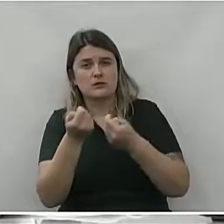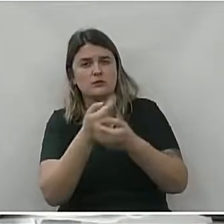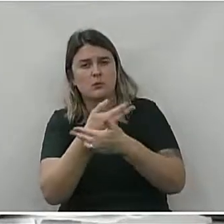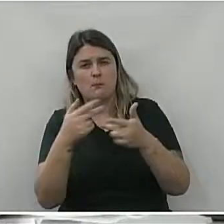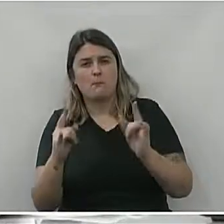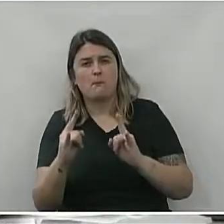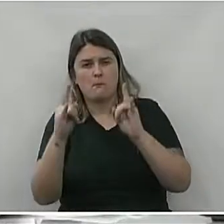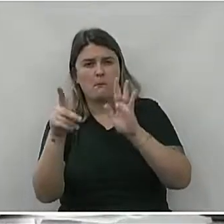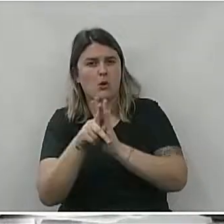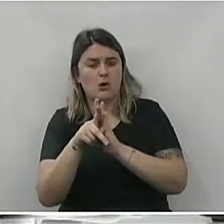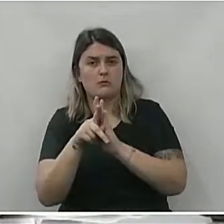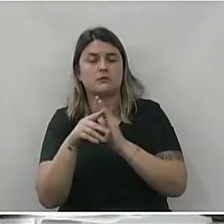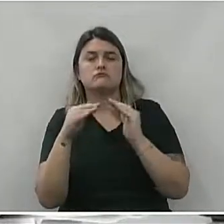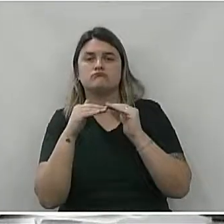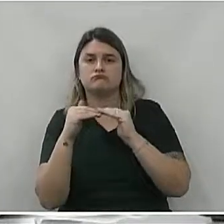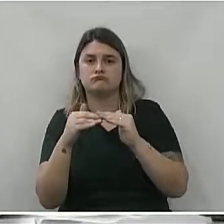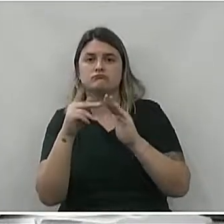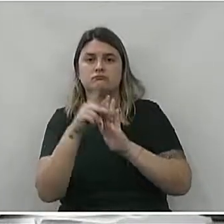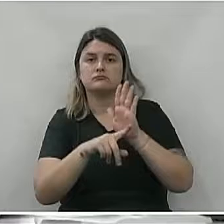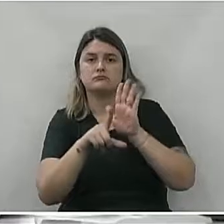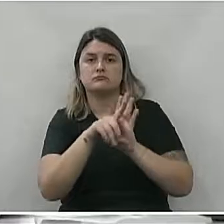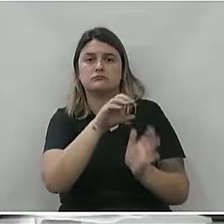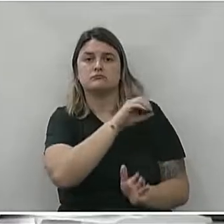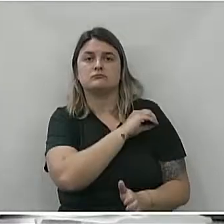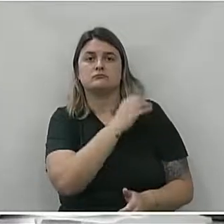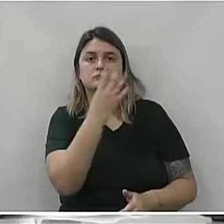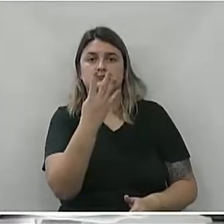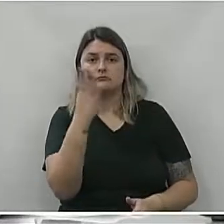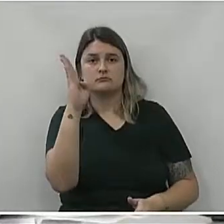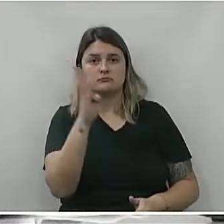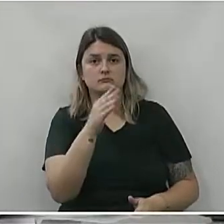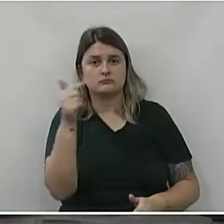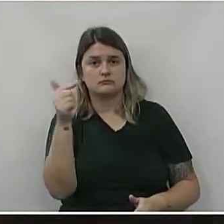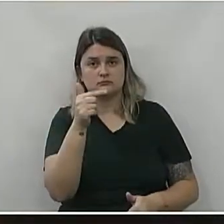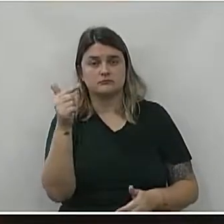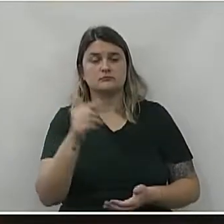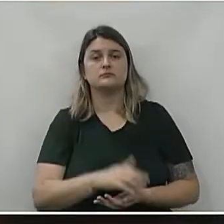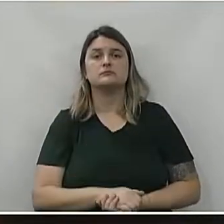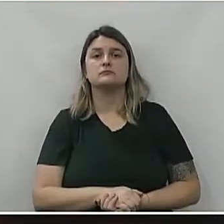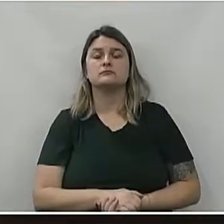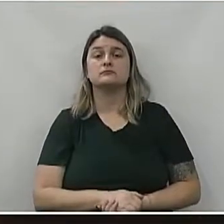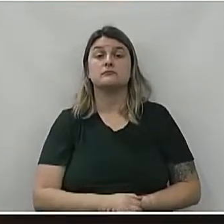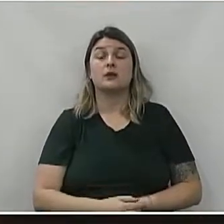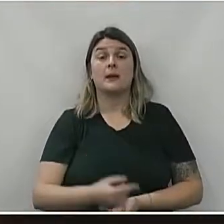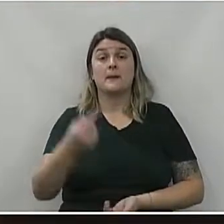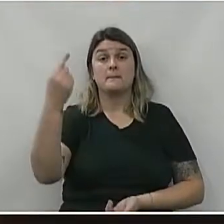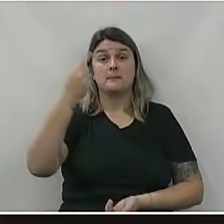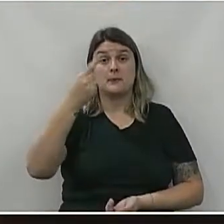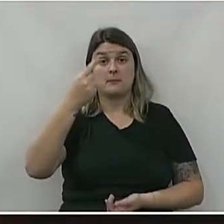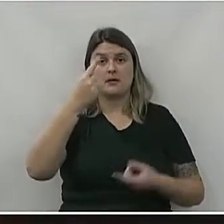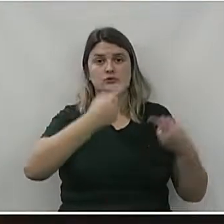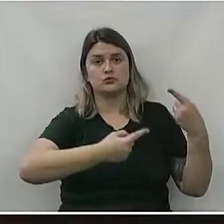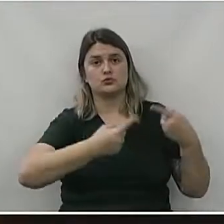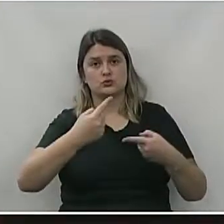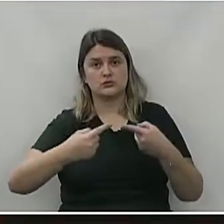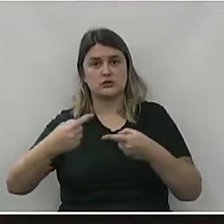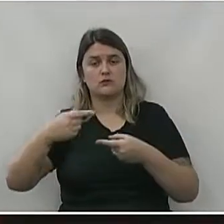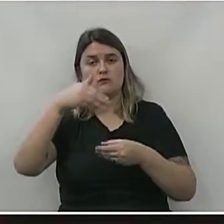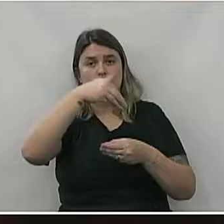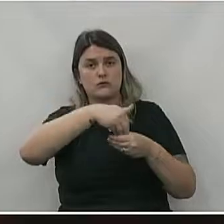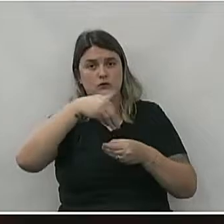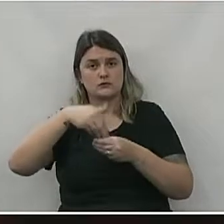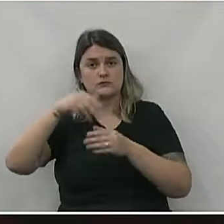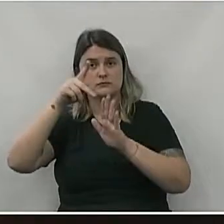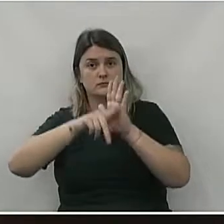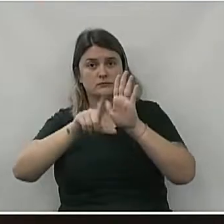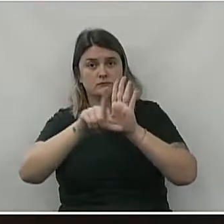Patrimônio, favorável ao projeto de lei ordinária número 4 de 2022. Em primeira discussão e votação do projeto de lei